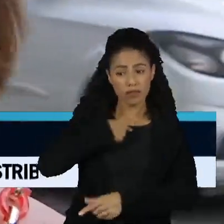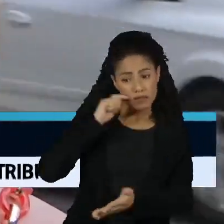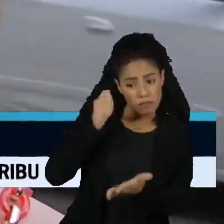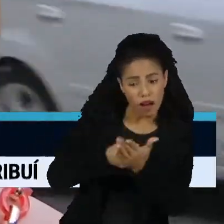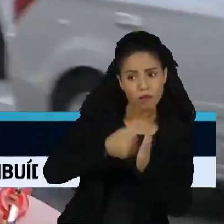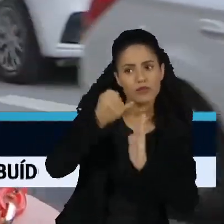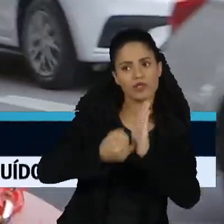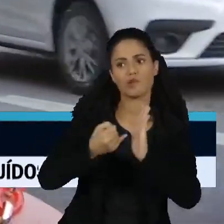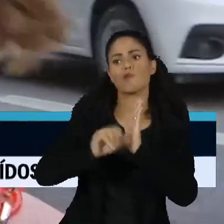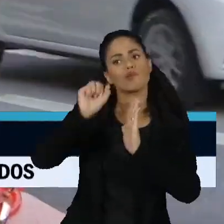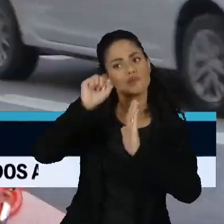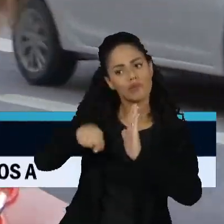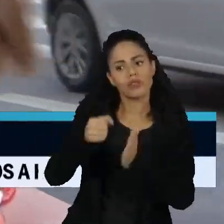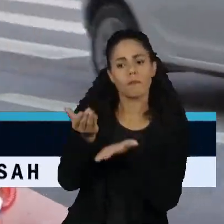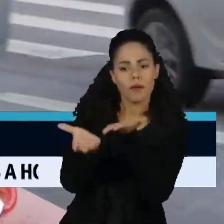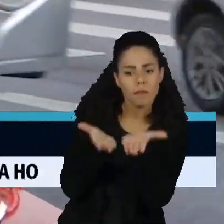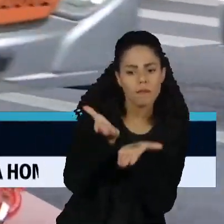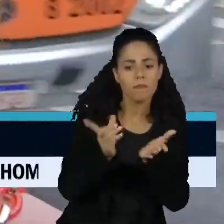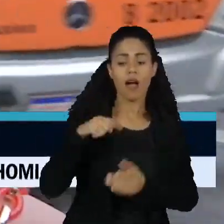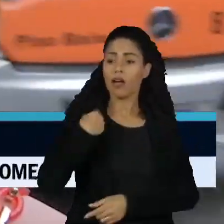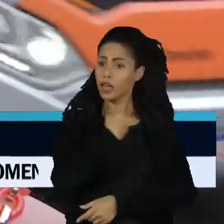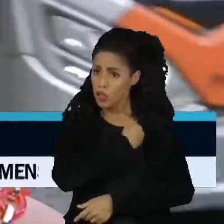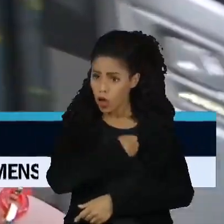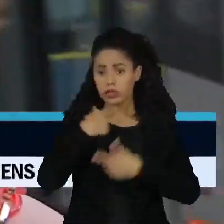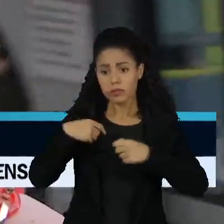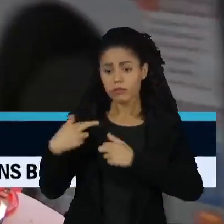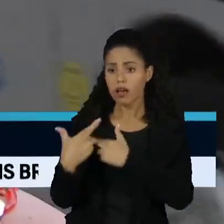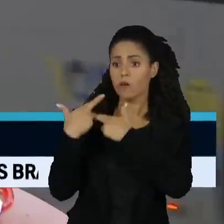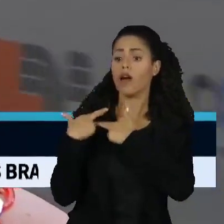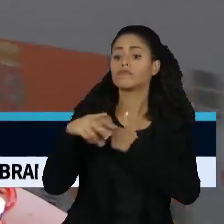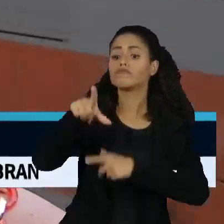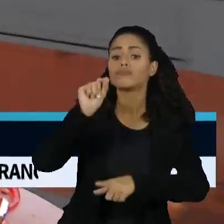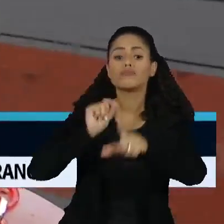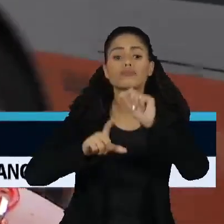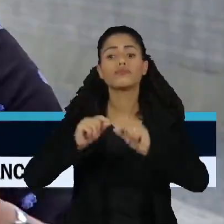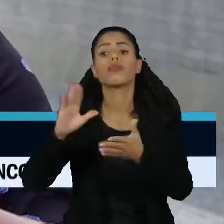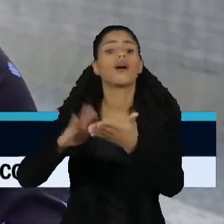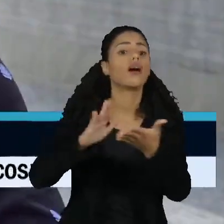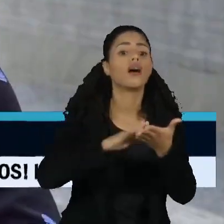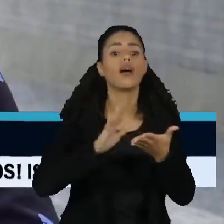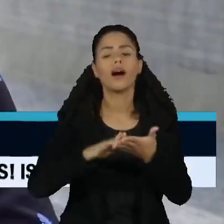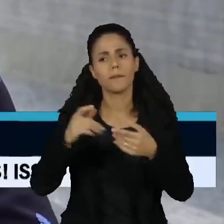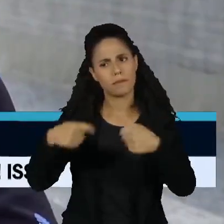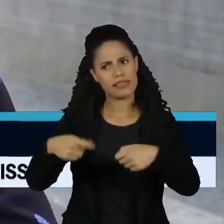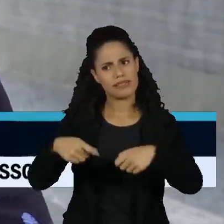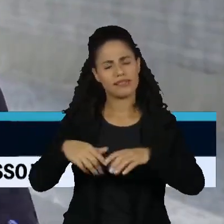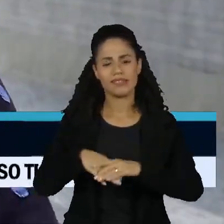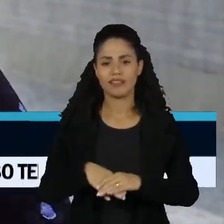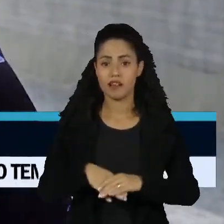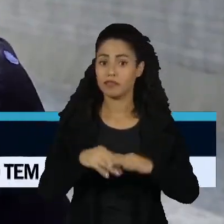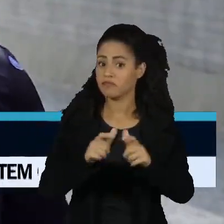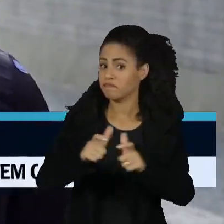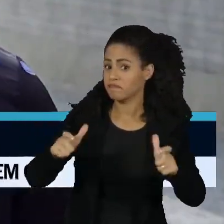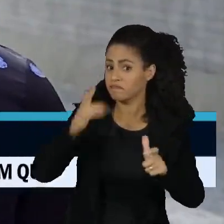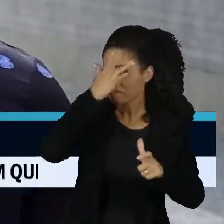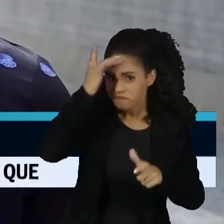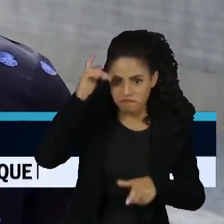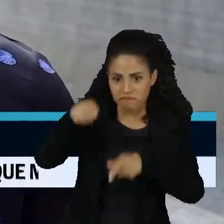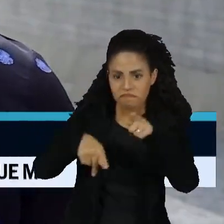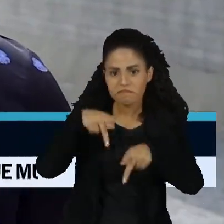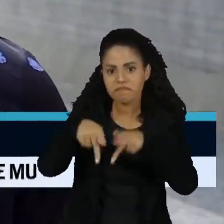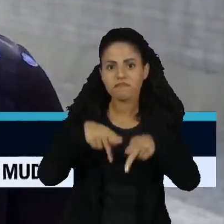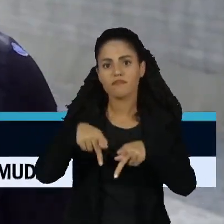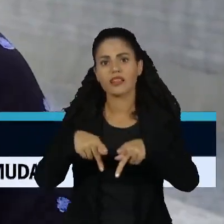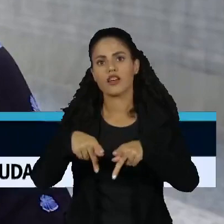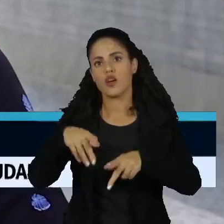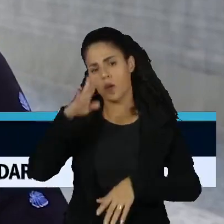trabalham para gente a gente tem que escolher quem que tá lá e tem que cobrar deles também a maioria das pessoas ainda defende o regime